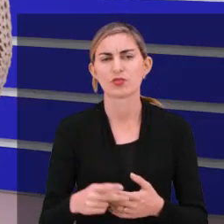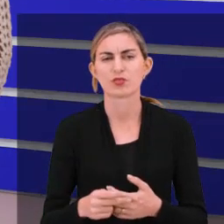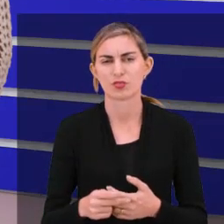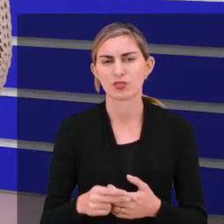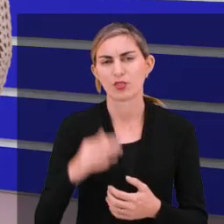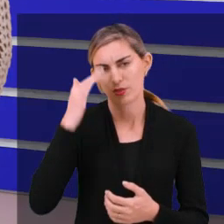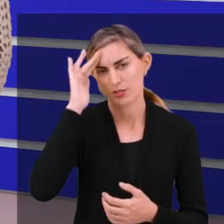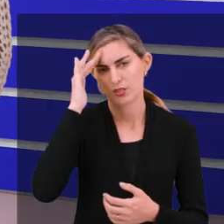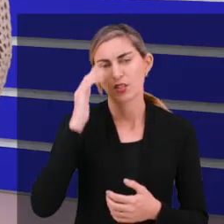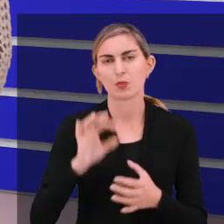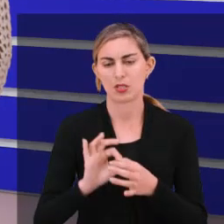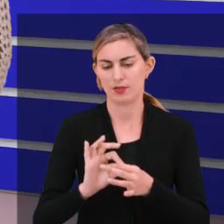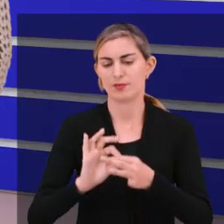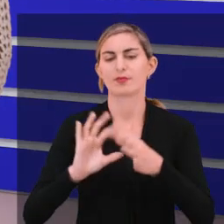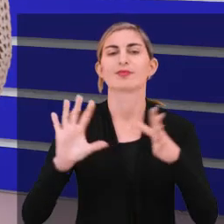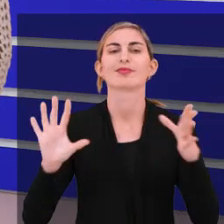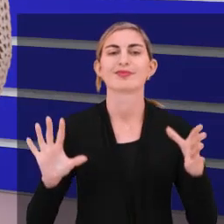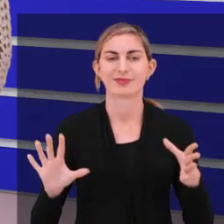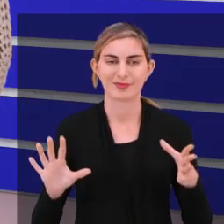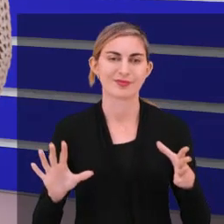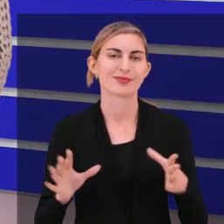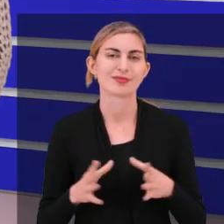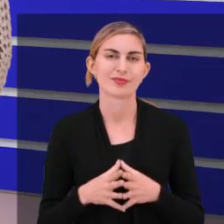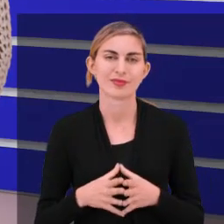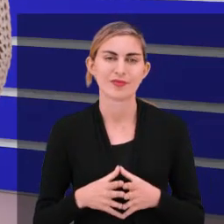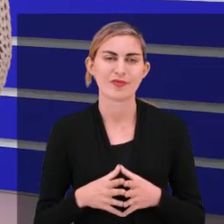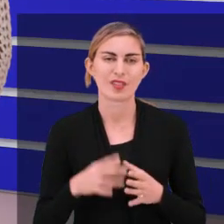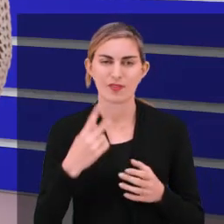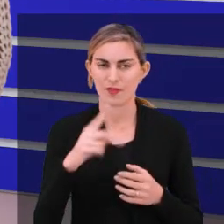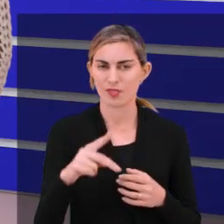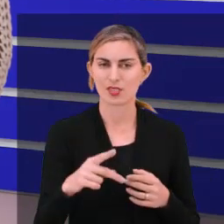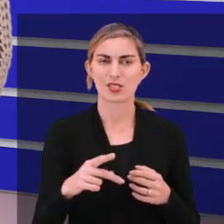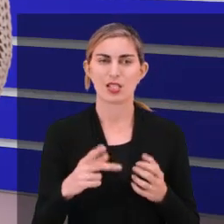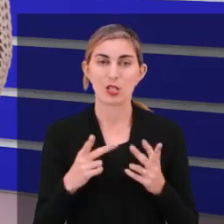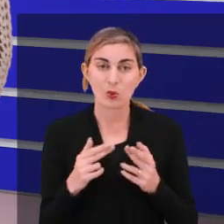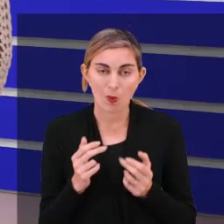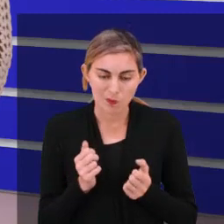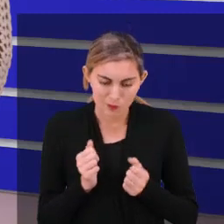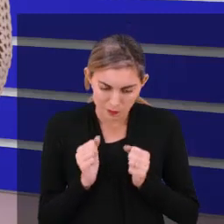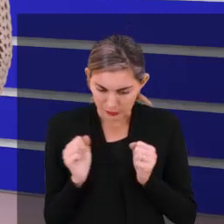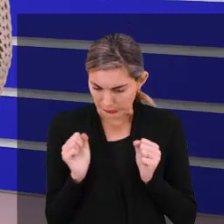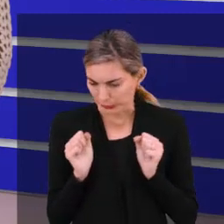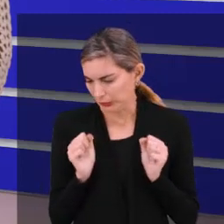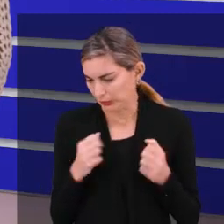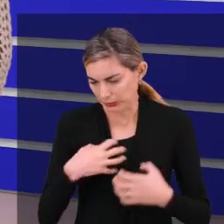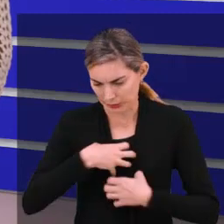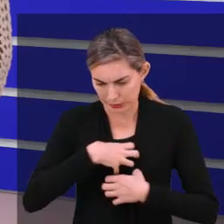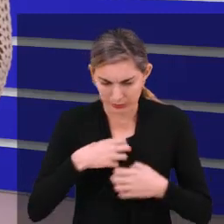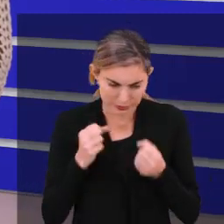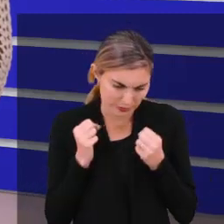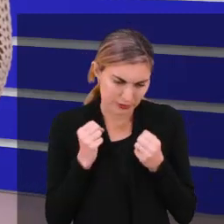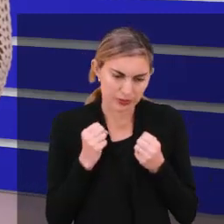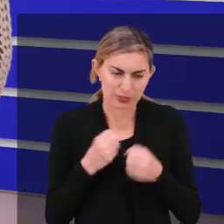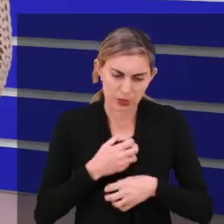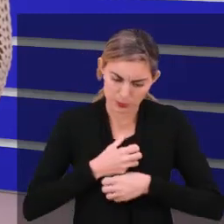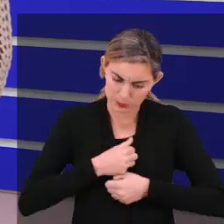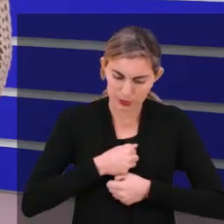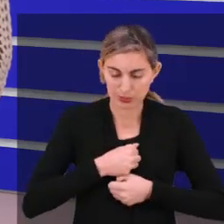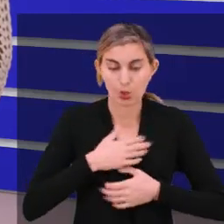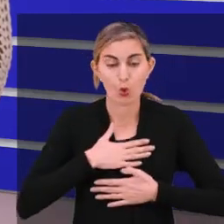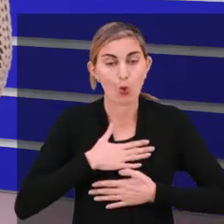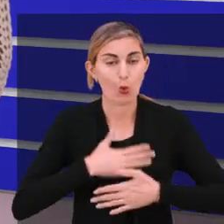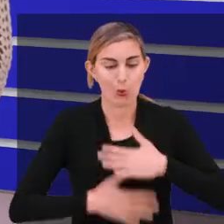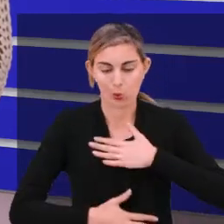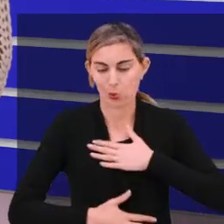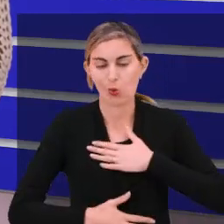seria um sentimento libertador, livre, né? Você vai preso, você vai amarrado, você Sim, vai, entendi. Né? Seu